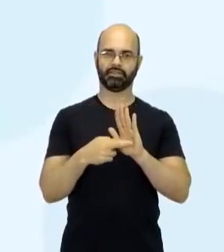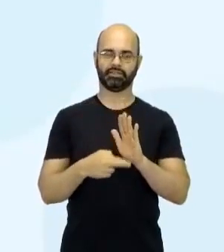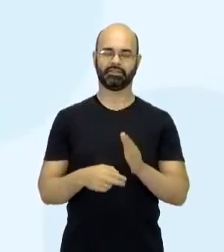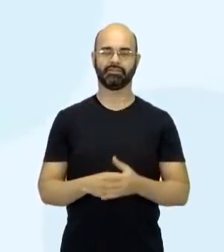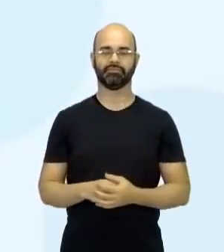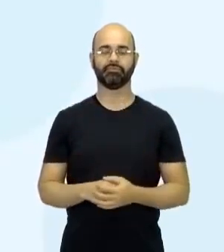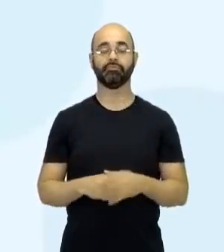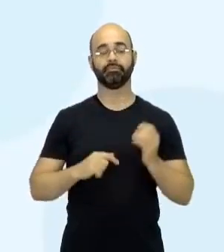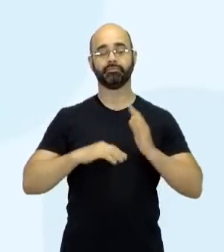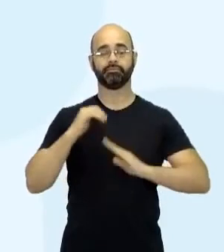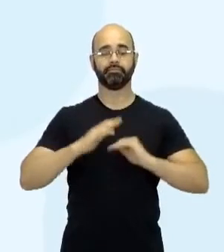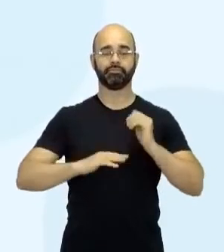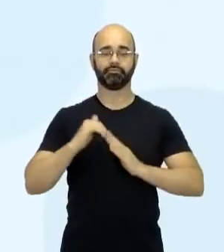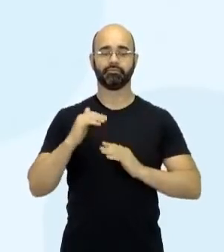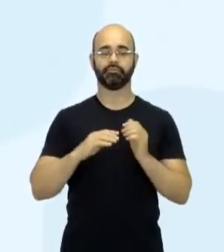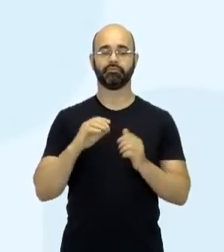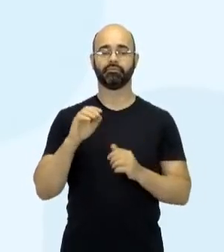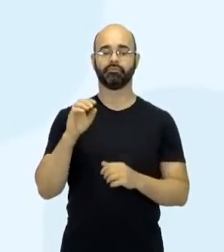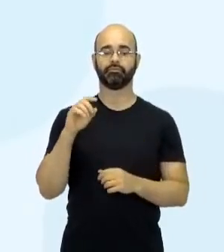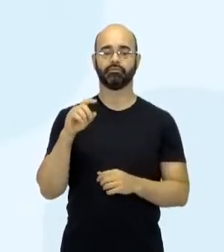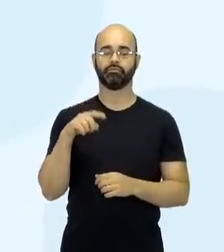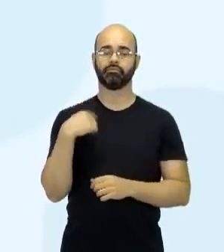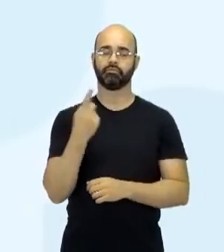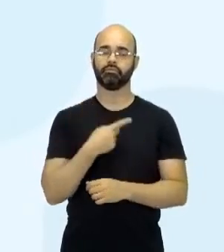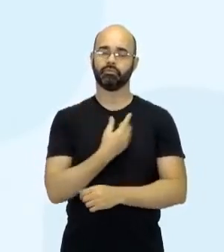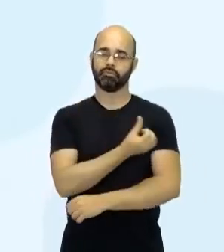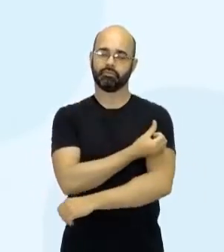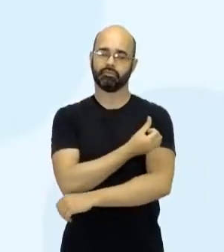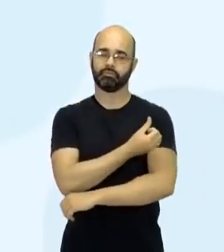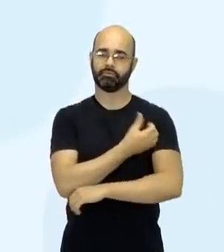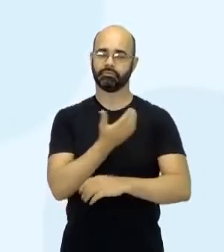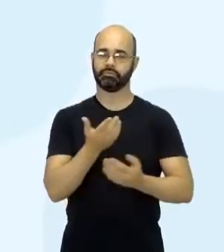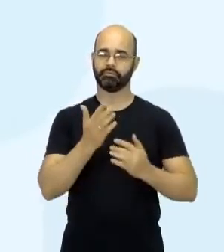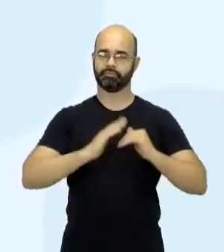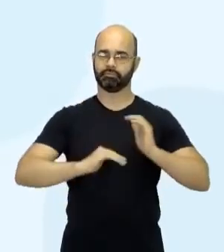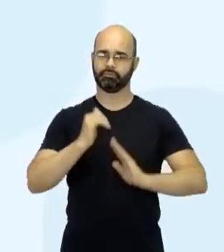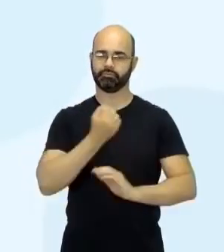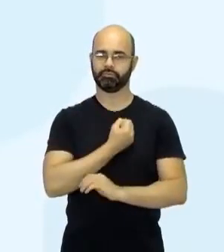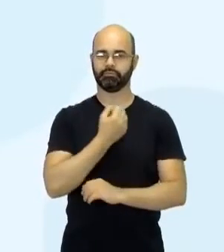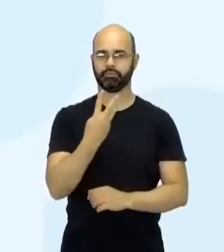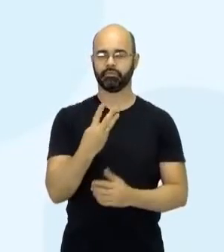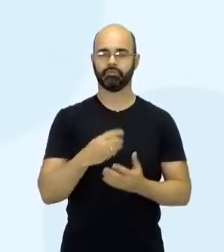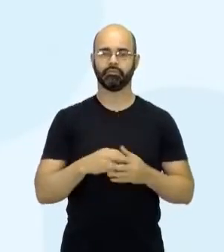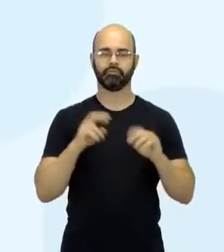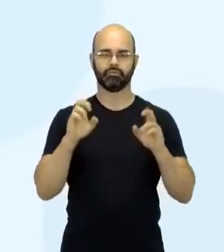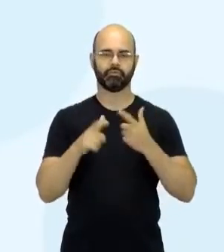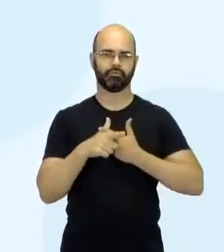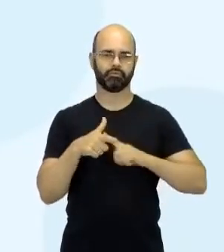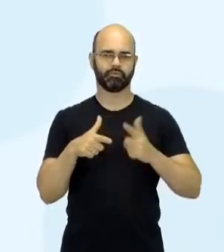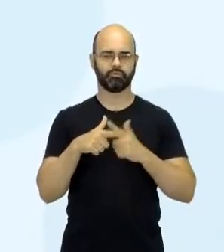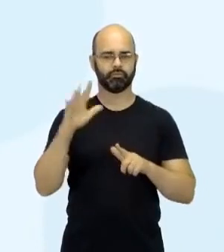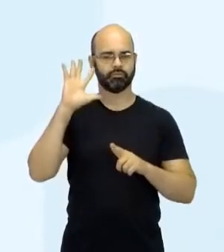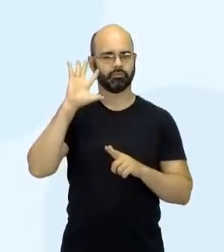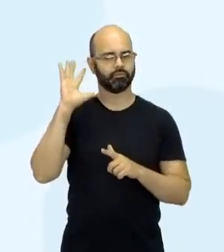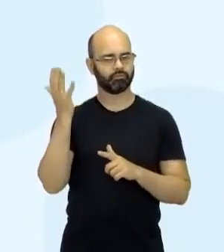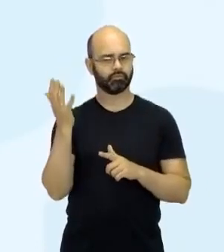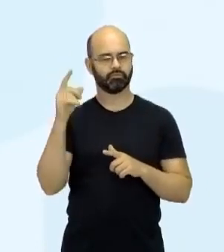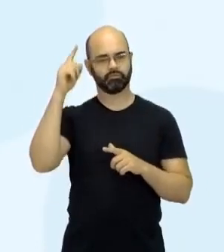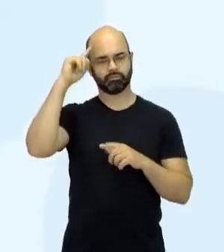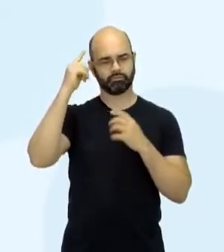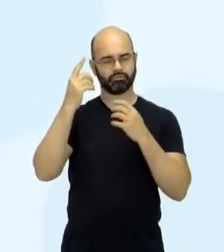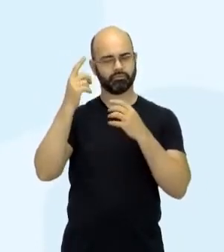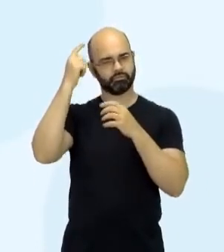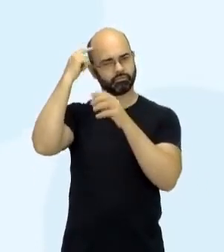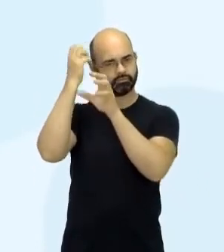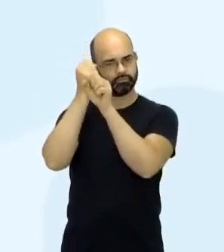falar, a habilidade que nós estamos trabalhando é a habilidade do sexto ano, a habilidade 3, né? Que é solucionar problemas que envolvam essa ideia de cálculos mentais.